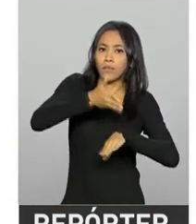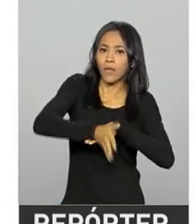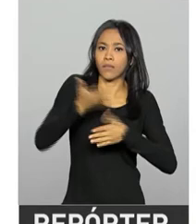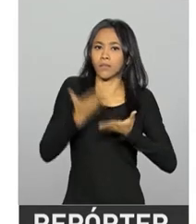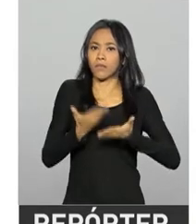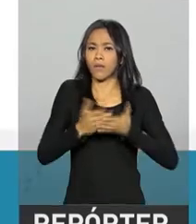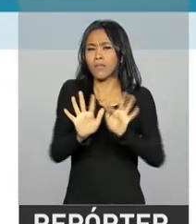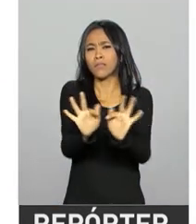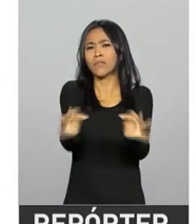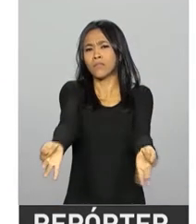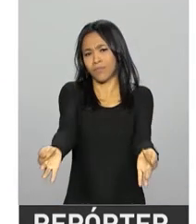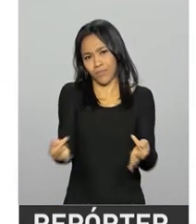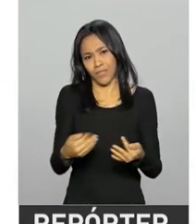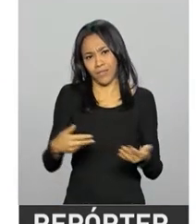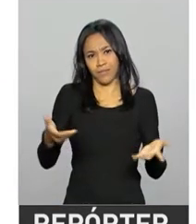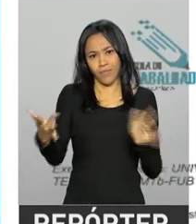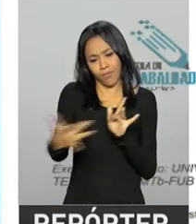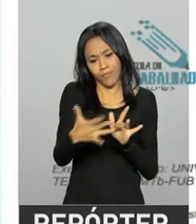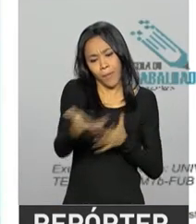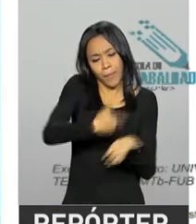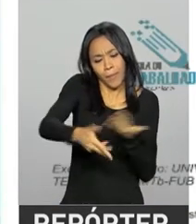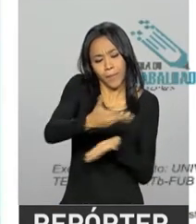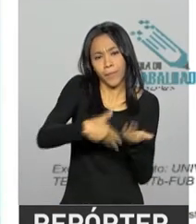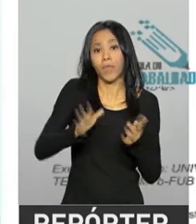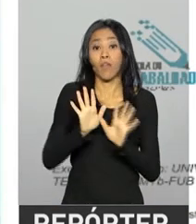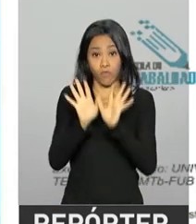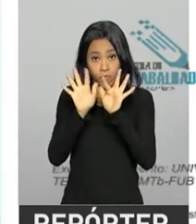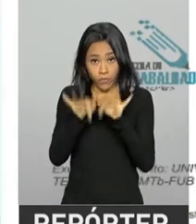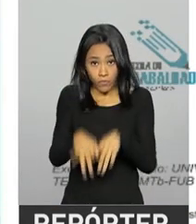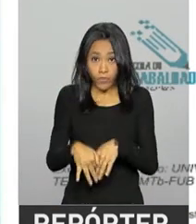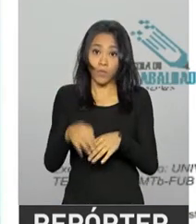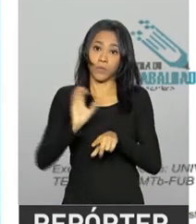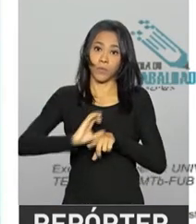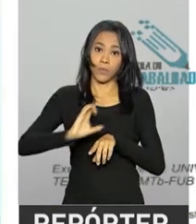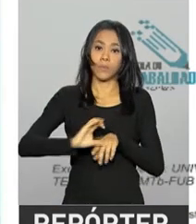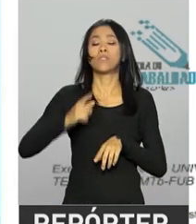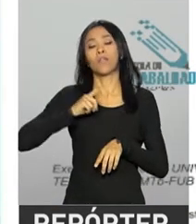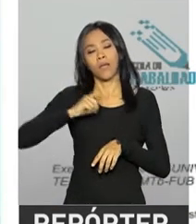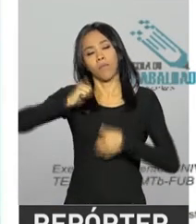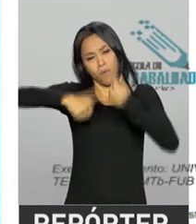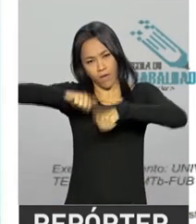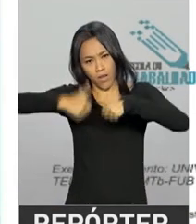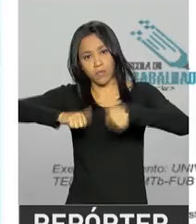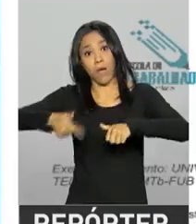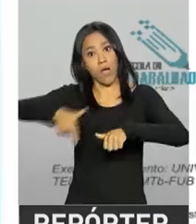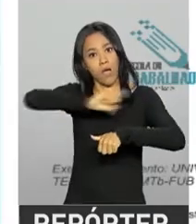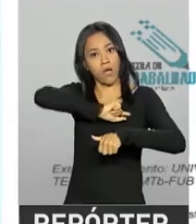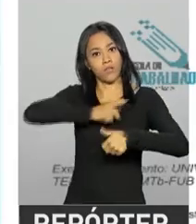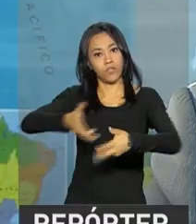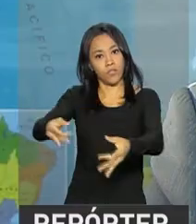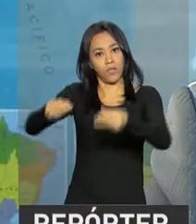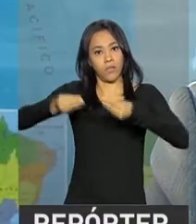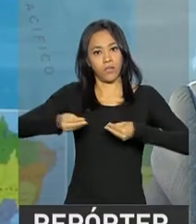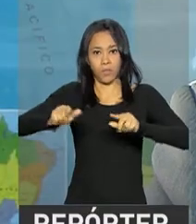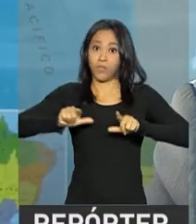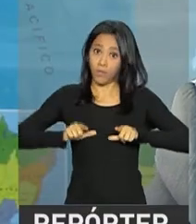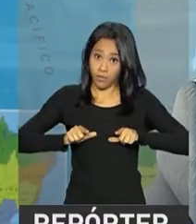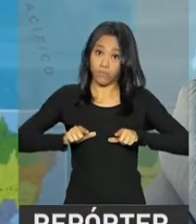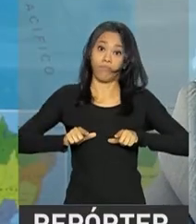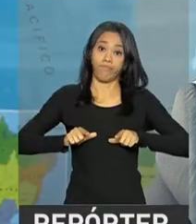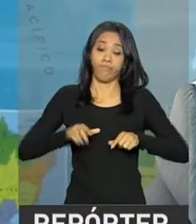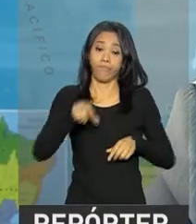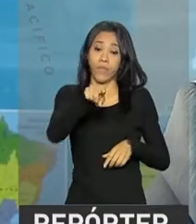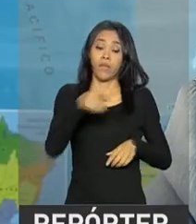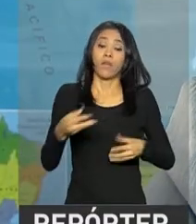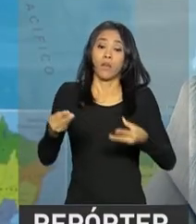de forma simples e interativa ao final o estudante passa por avaliação antes de receber o certificado esses certificados são